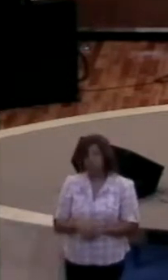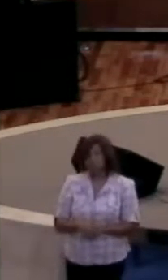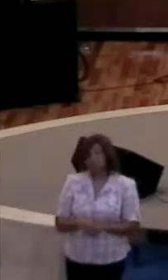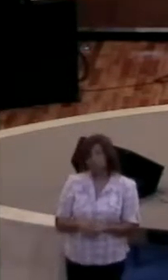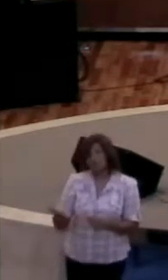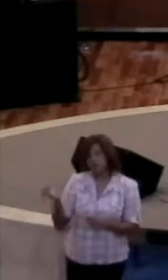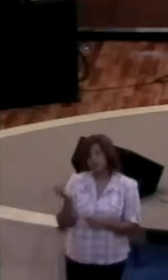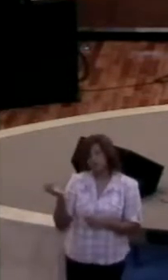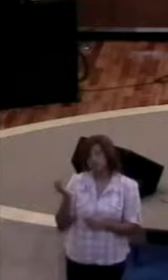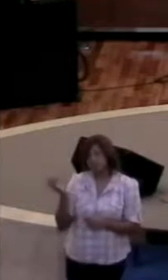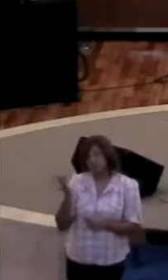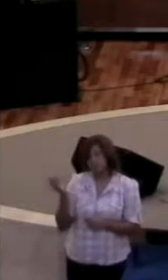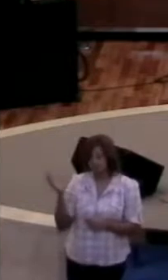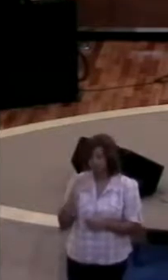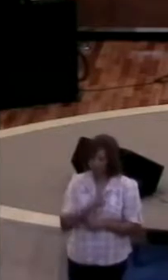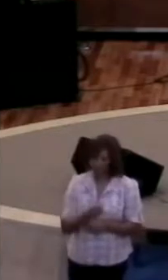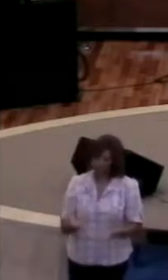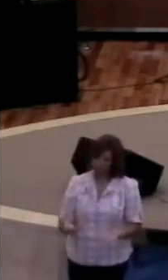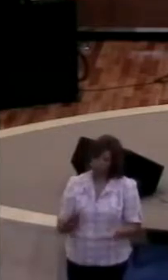da melô da pirraça?